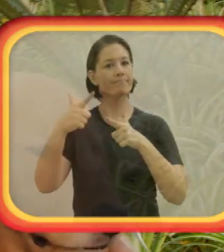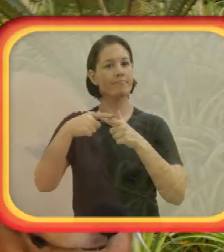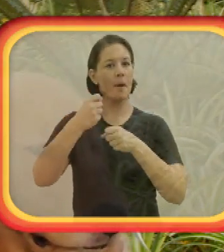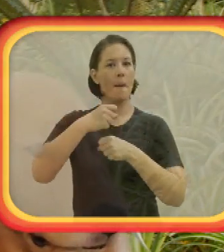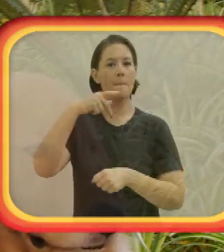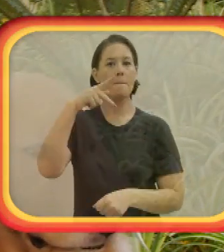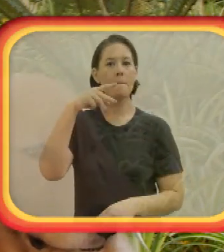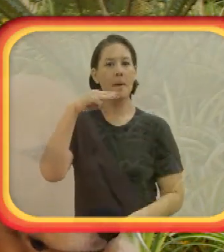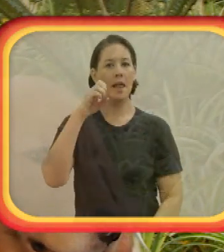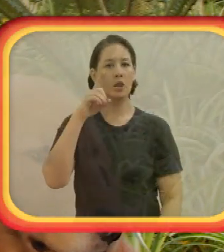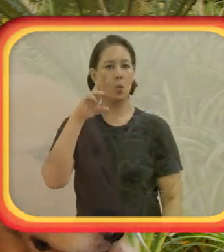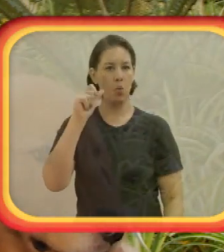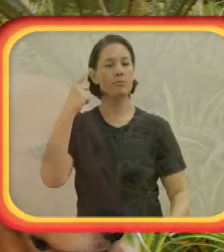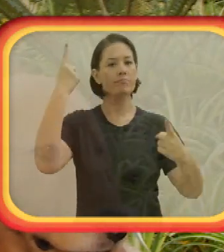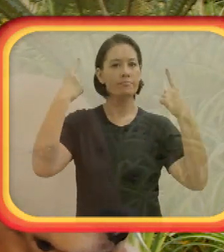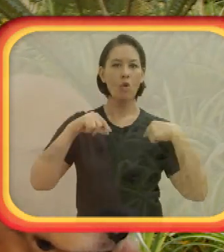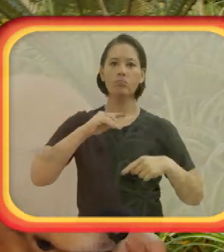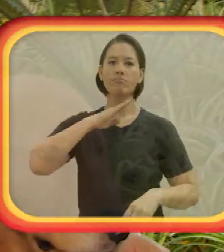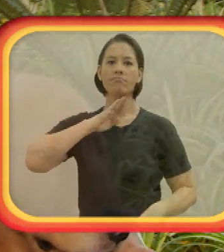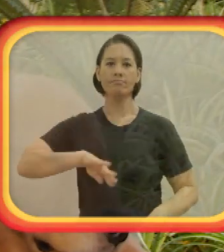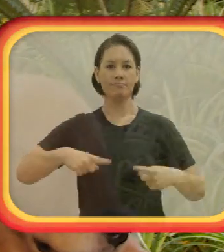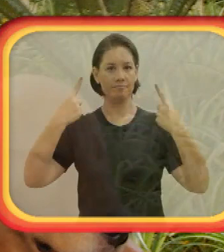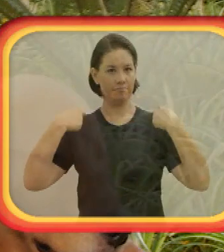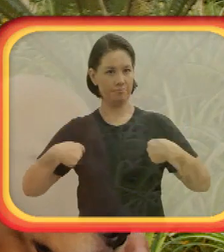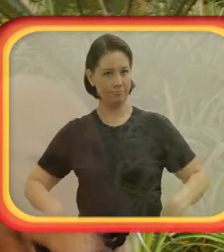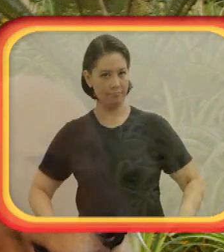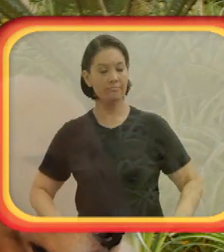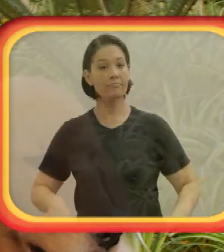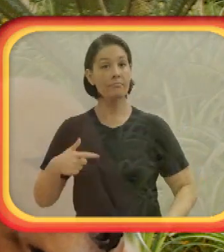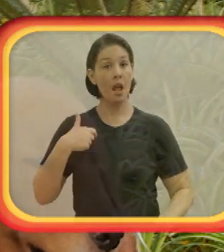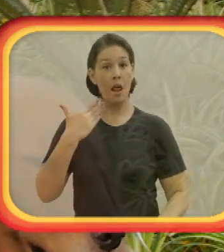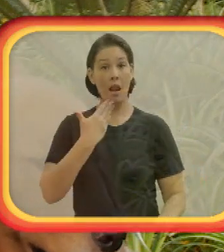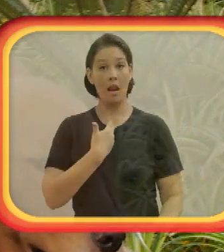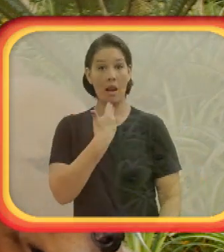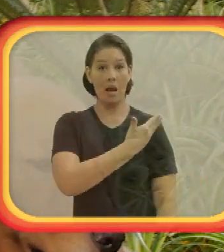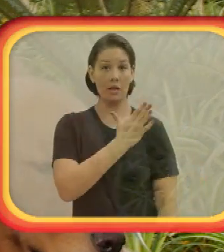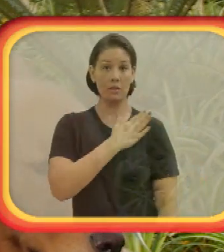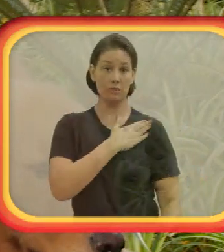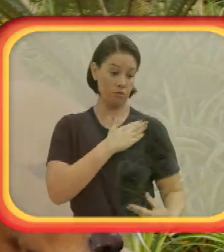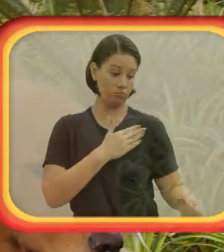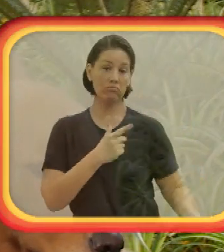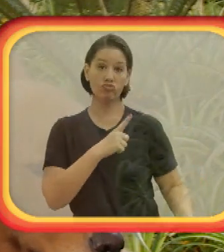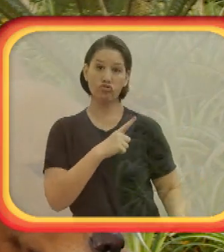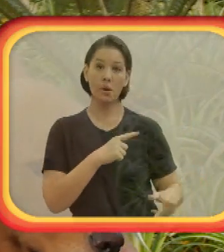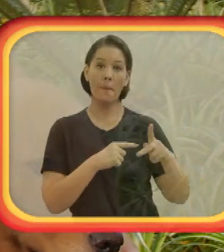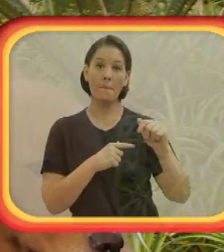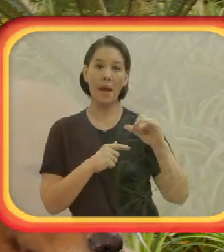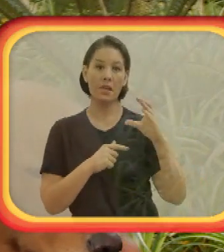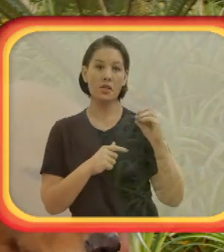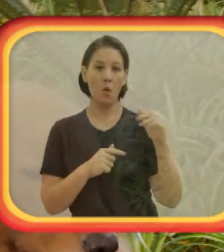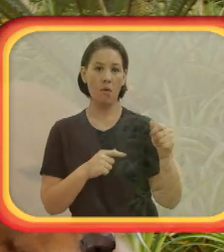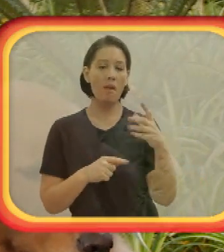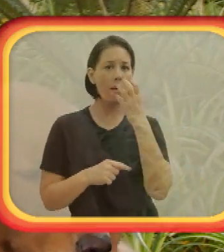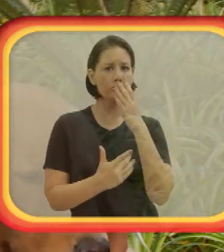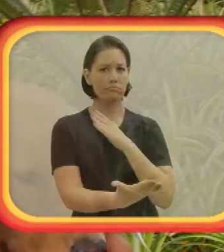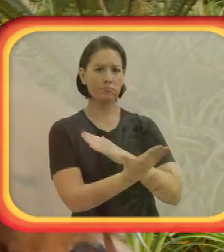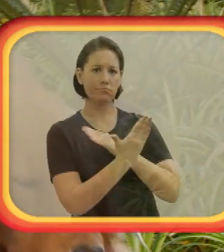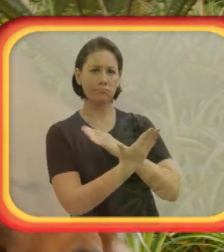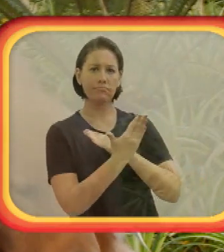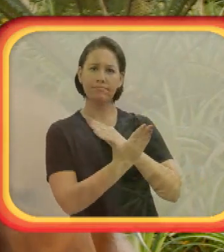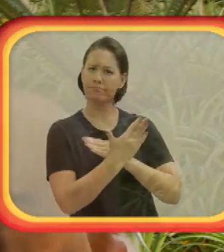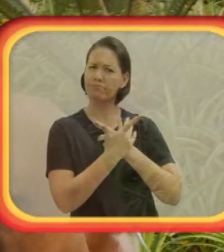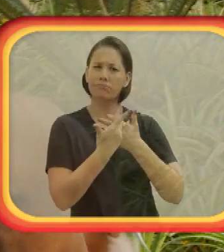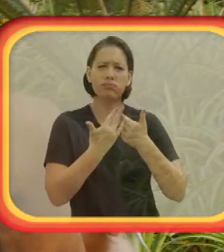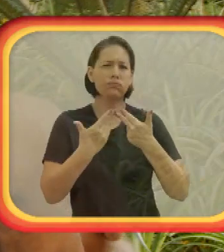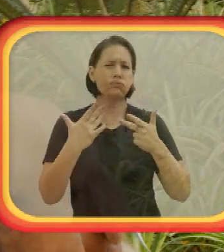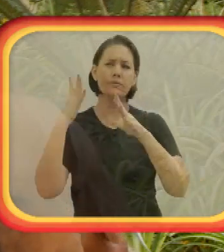fiquei tetraplégico. Né. E aqui do meu lado esquerdo está a Paçoca, é um cão de assistência que tem me auxiliado